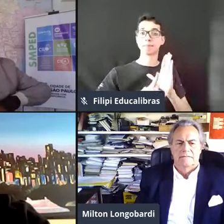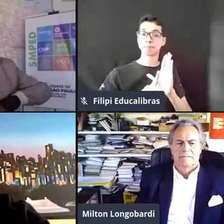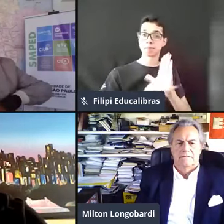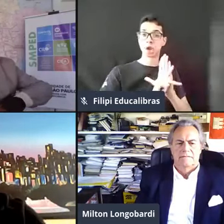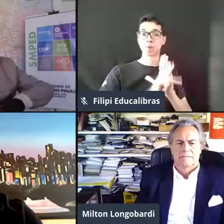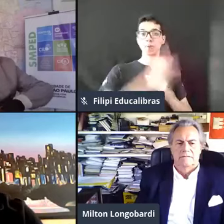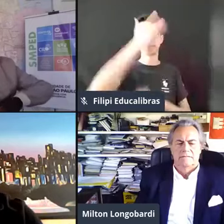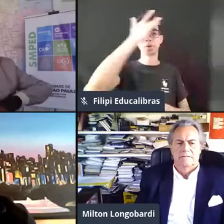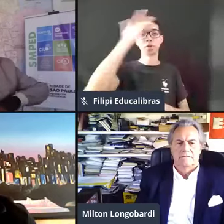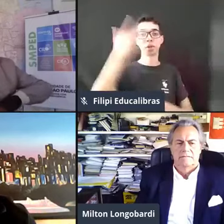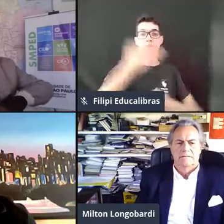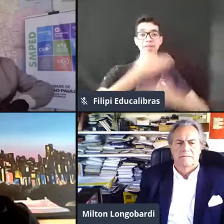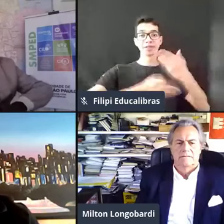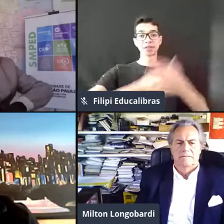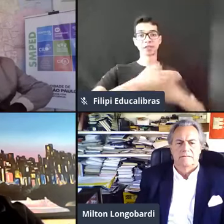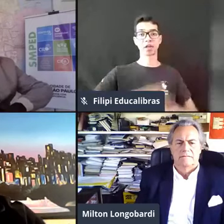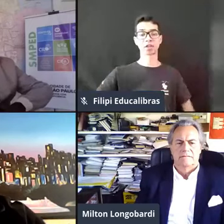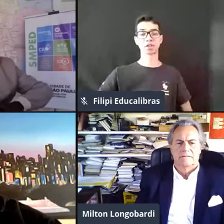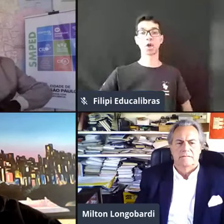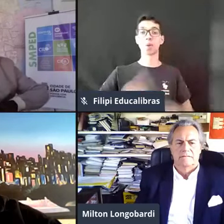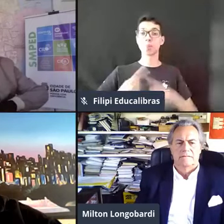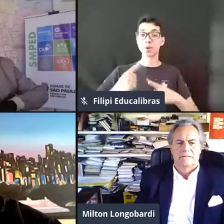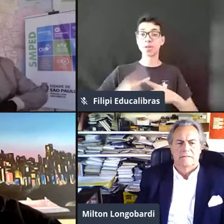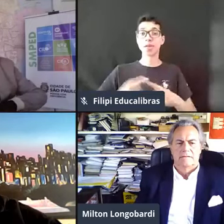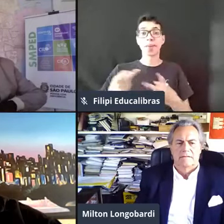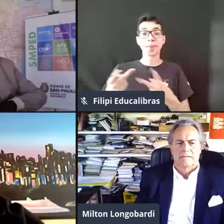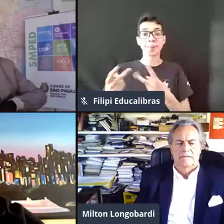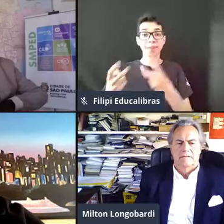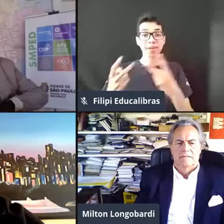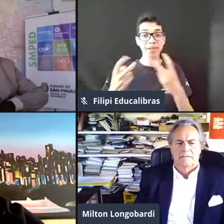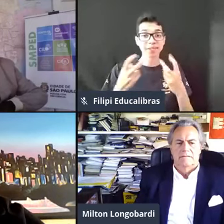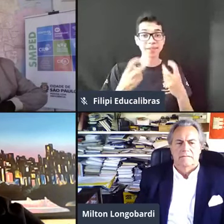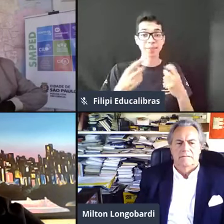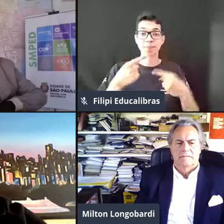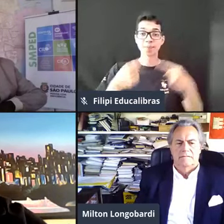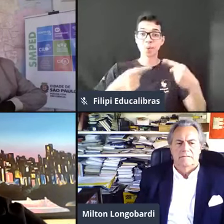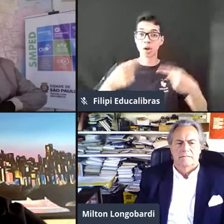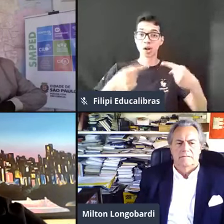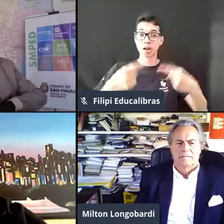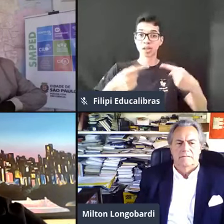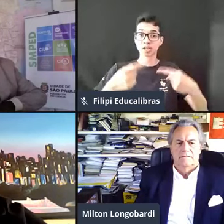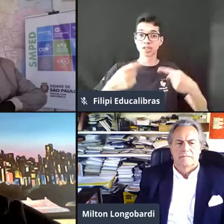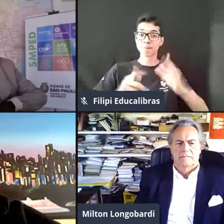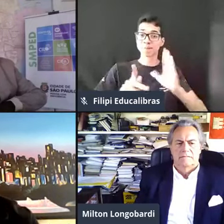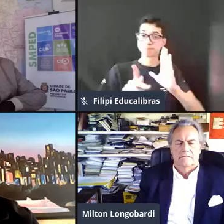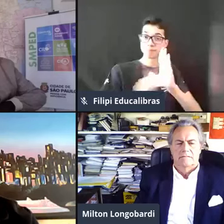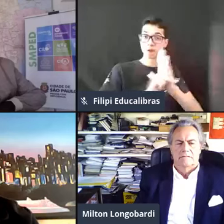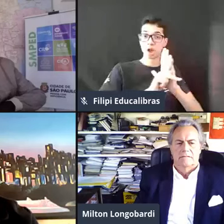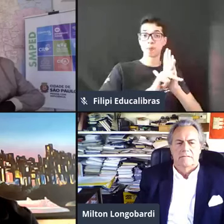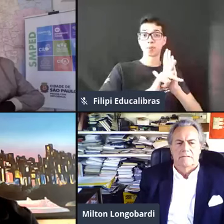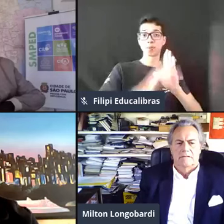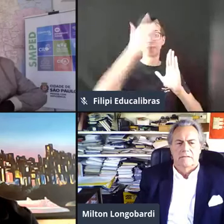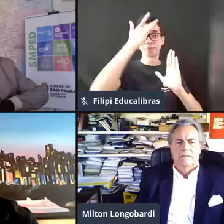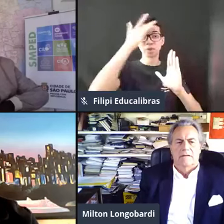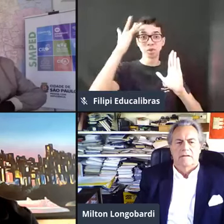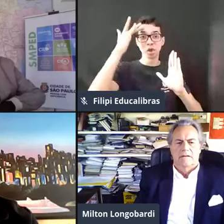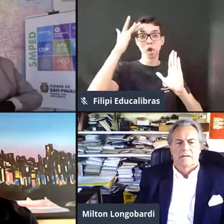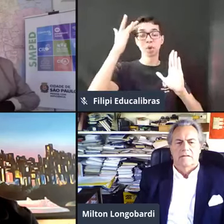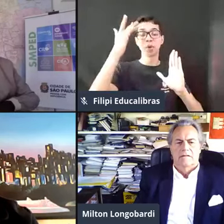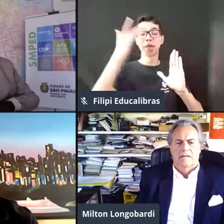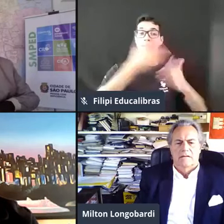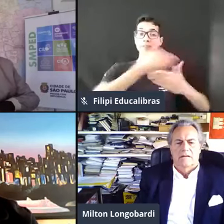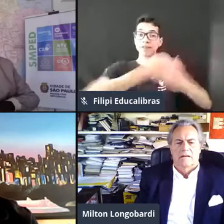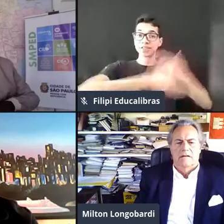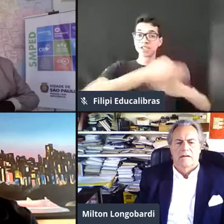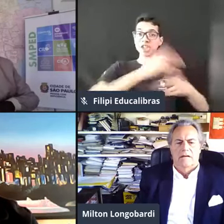vista o avanço, ou o pouco avanço, das políticas específicas para pessoas com deficiência. Então, foi por isso